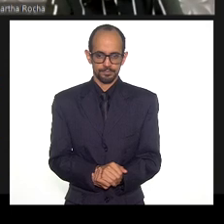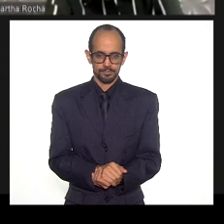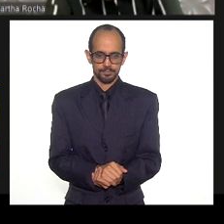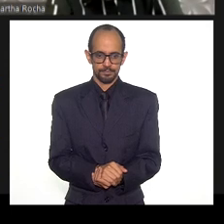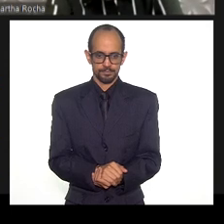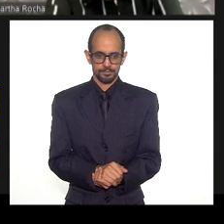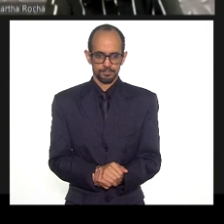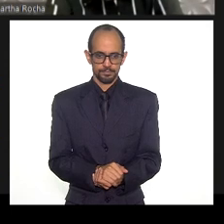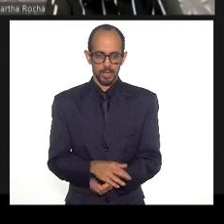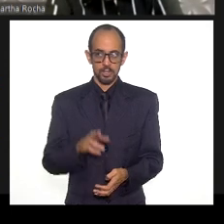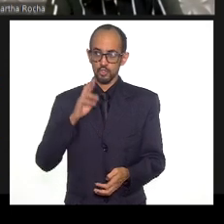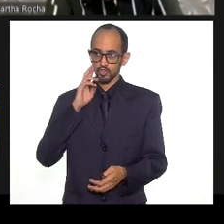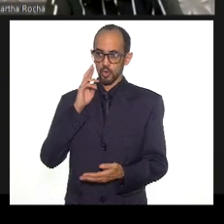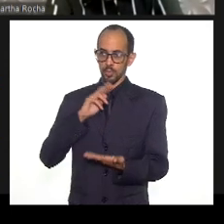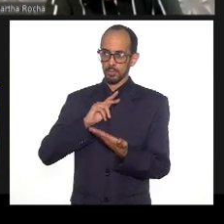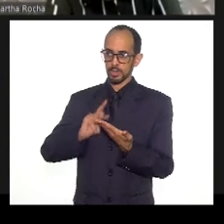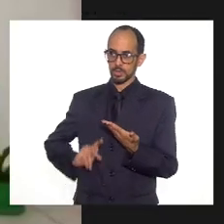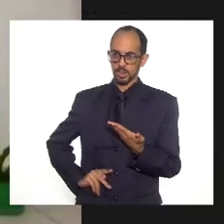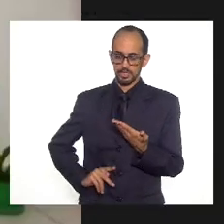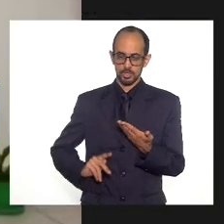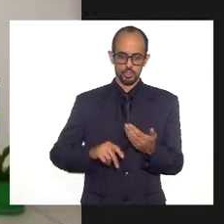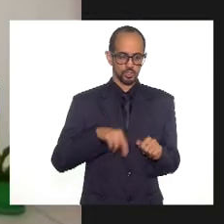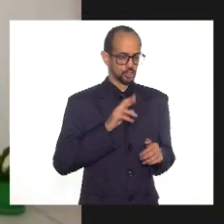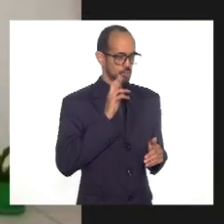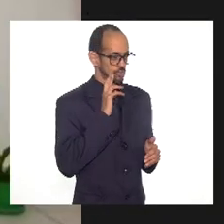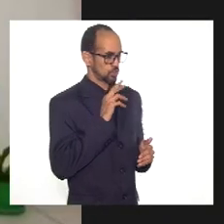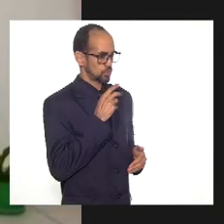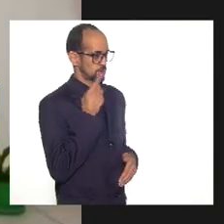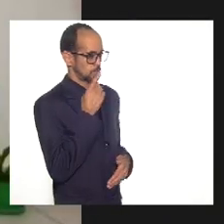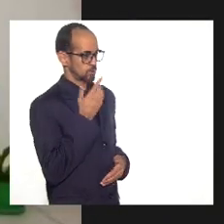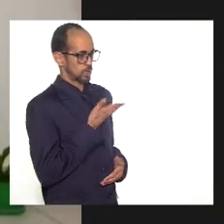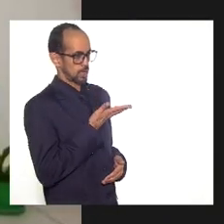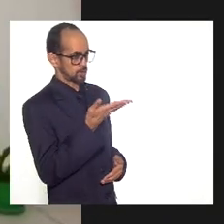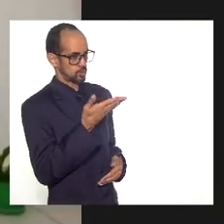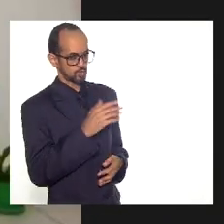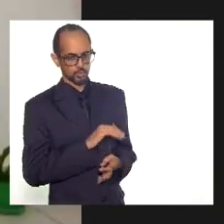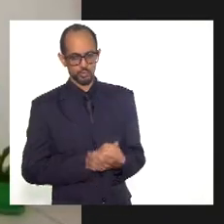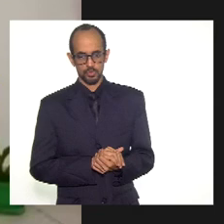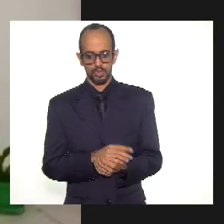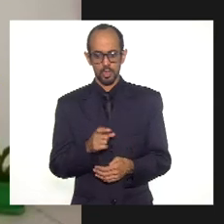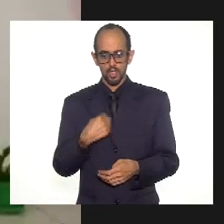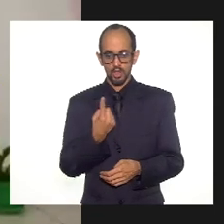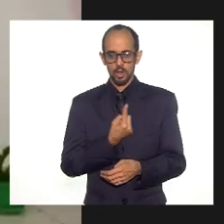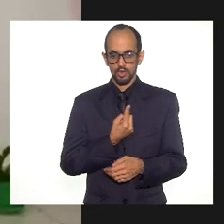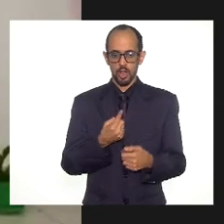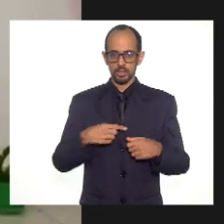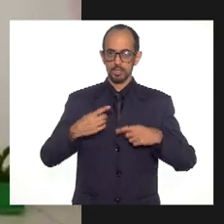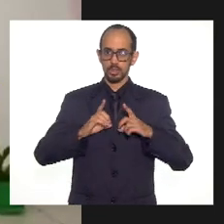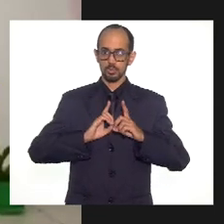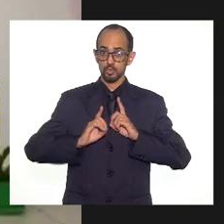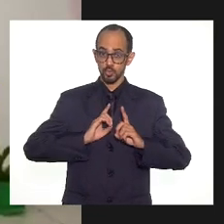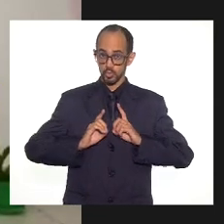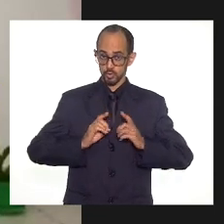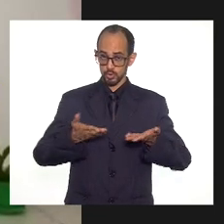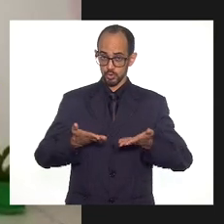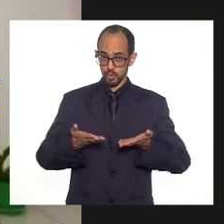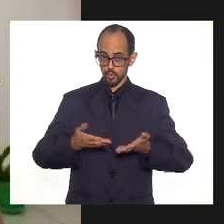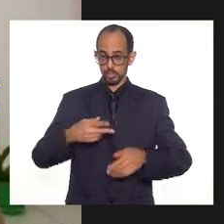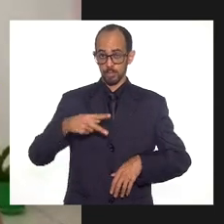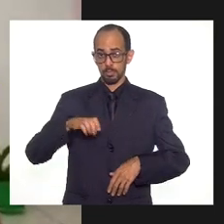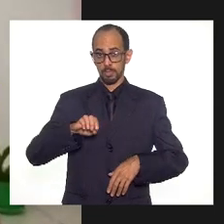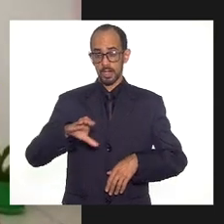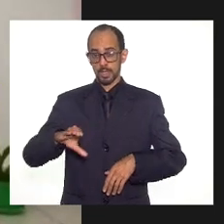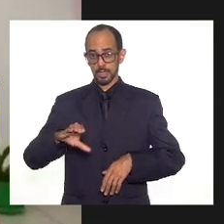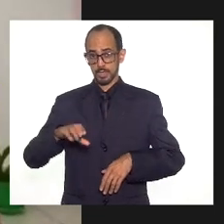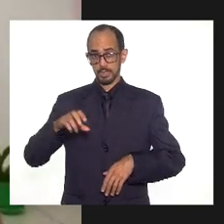Senhor presidente, senhoras deputadas, senhores deputados, a gente está discutindo aqui a PEC 56,